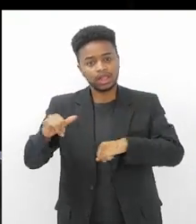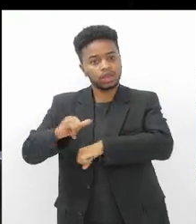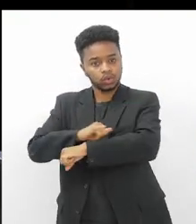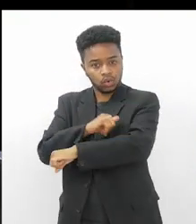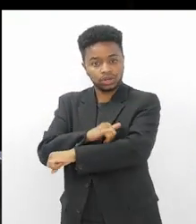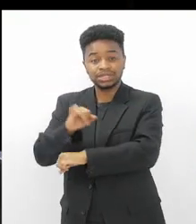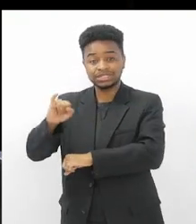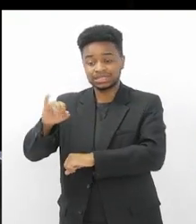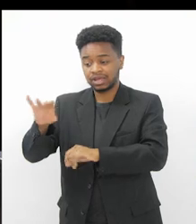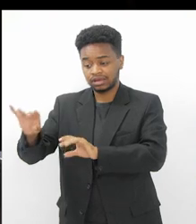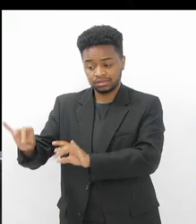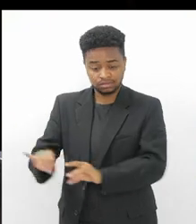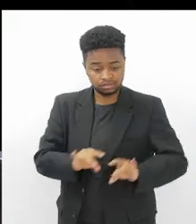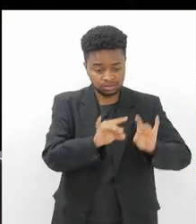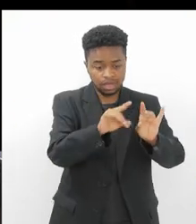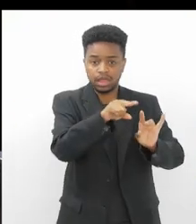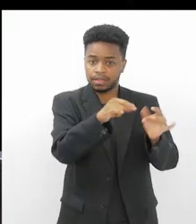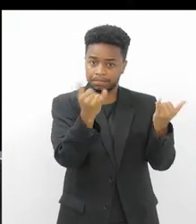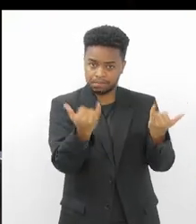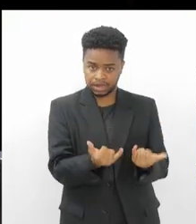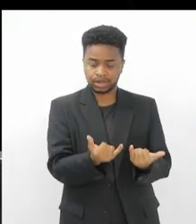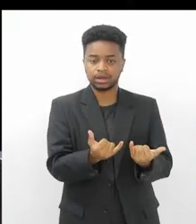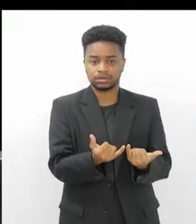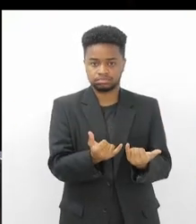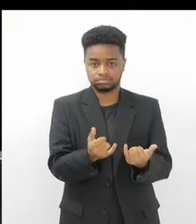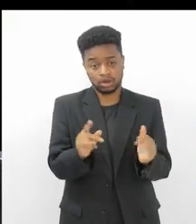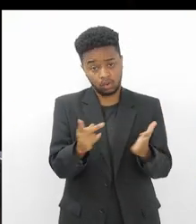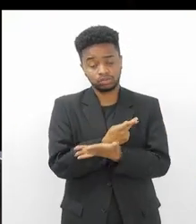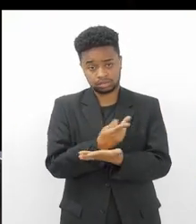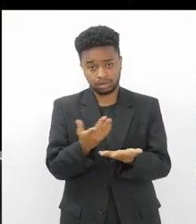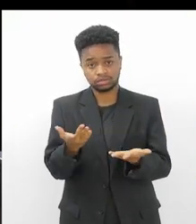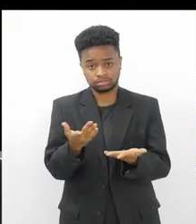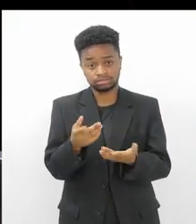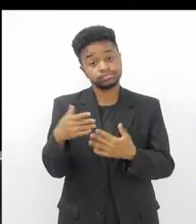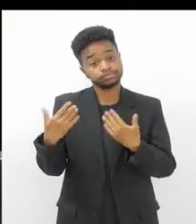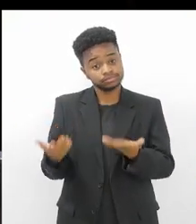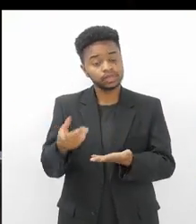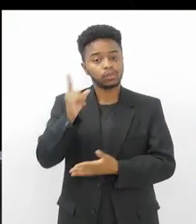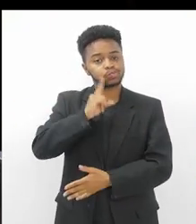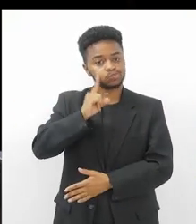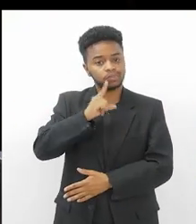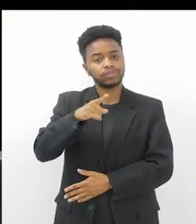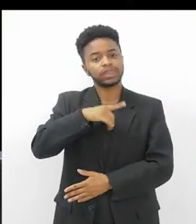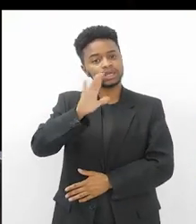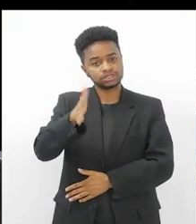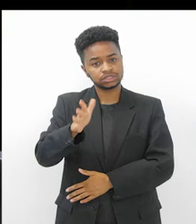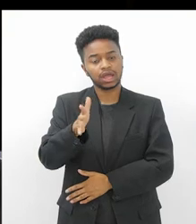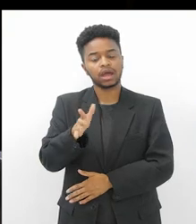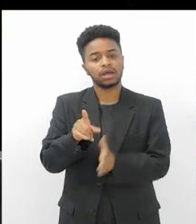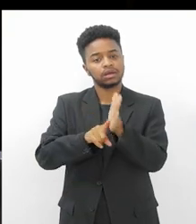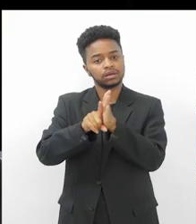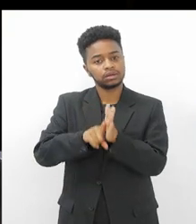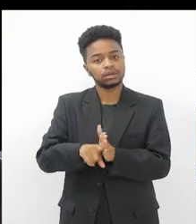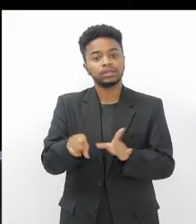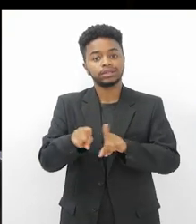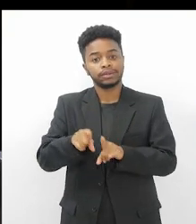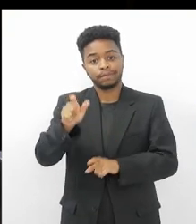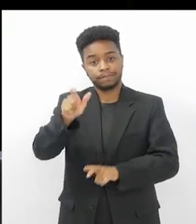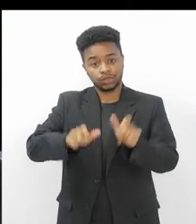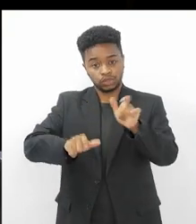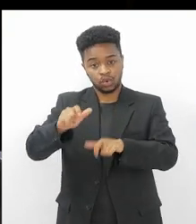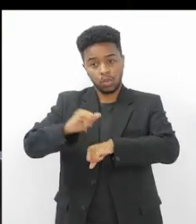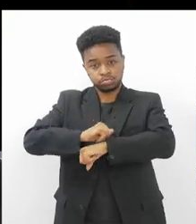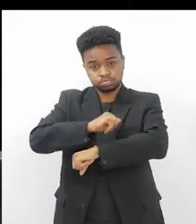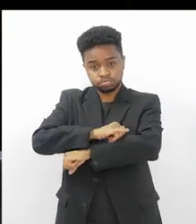rato magro e colocar no rato gordo emagrece. Então, nos Estados Unidos, já está se fazendo isso.